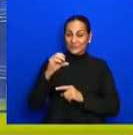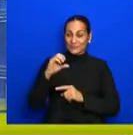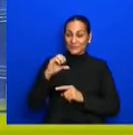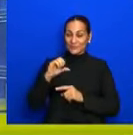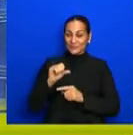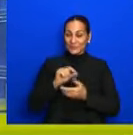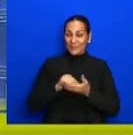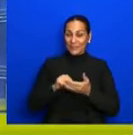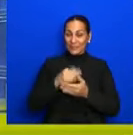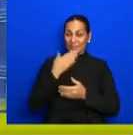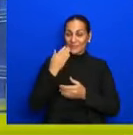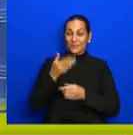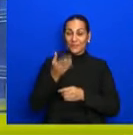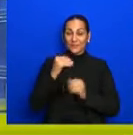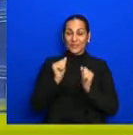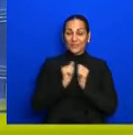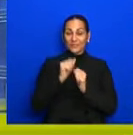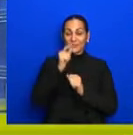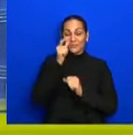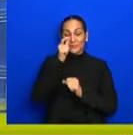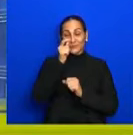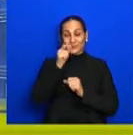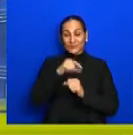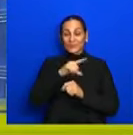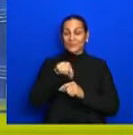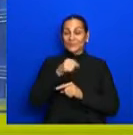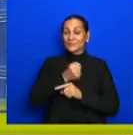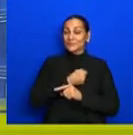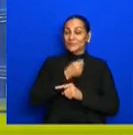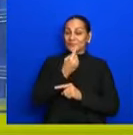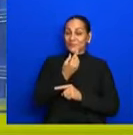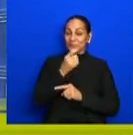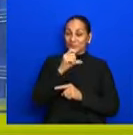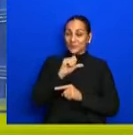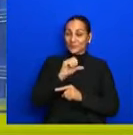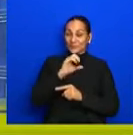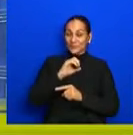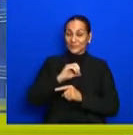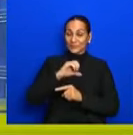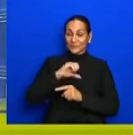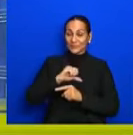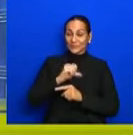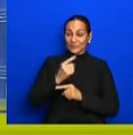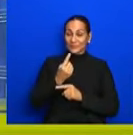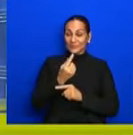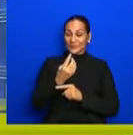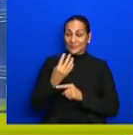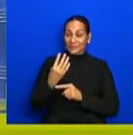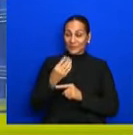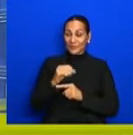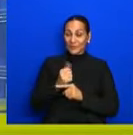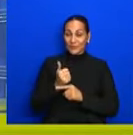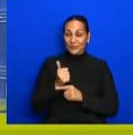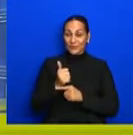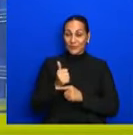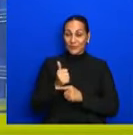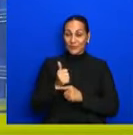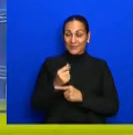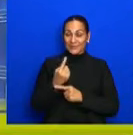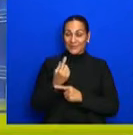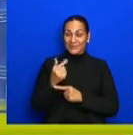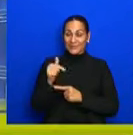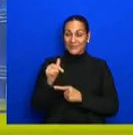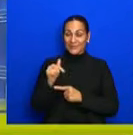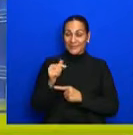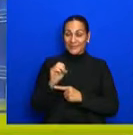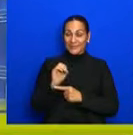Loto Fácil. Confira comigo, as dezenas sorteadas foram 19, 09, 14,